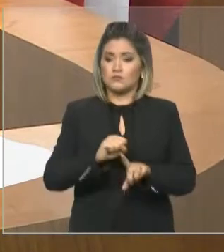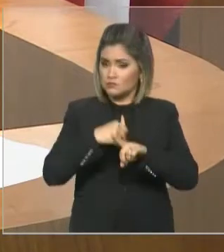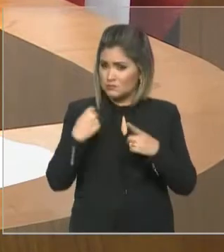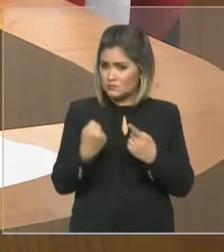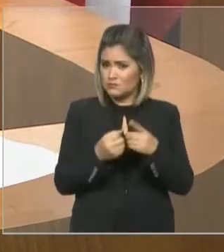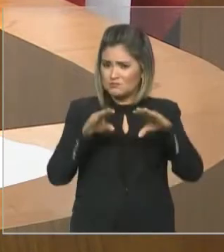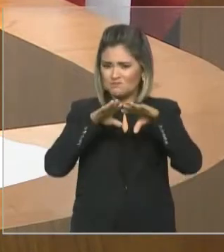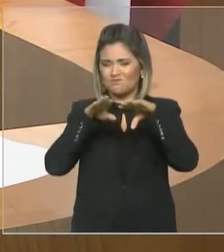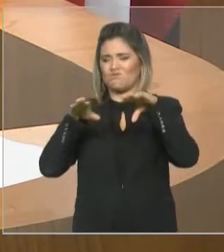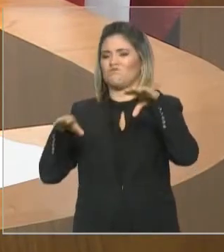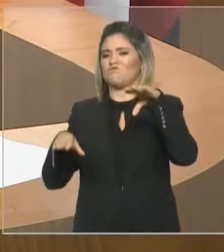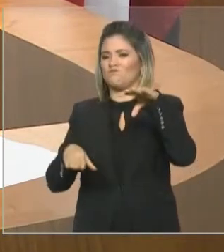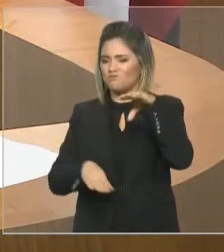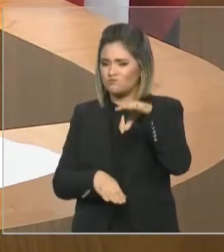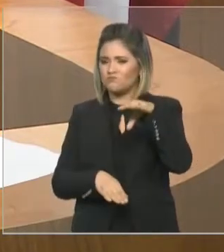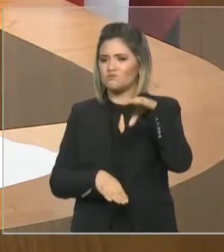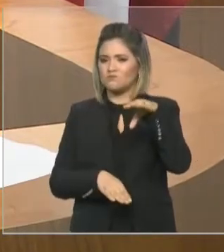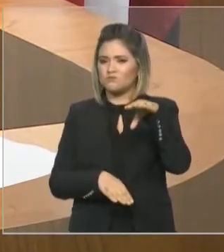e é